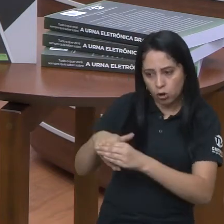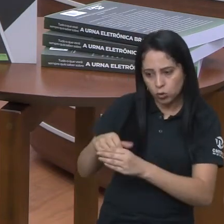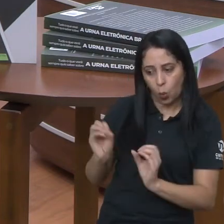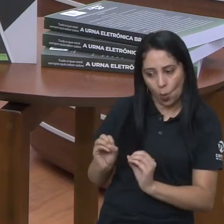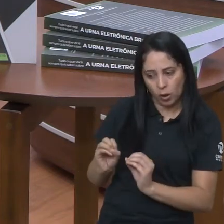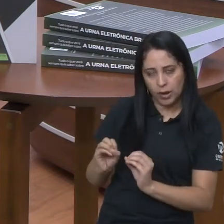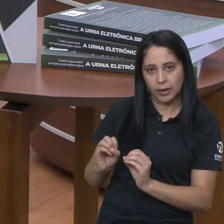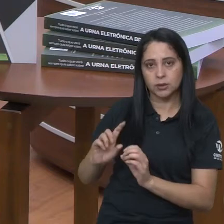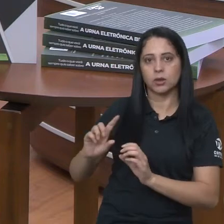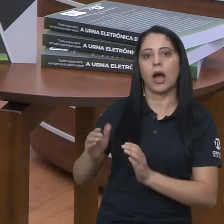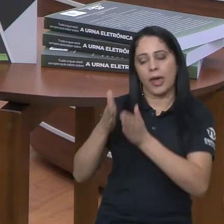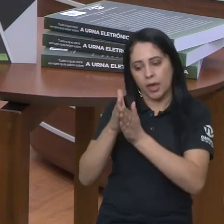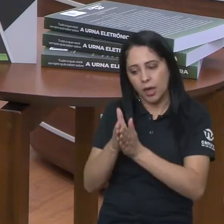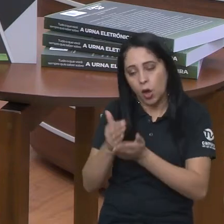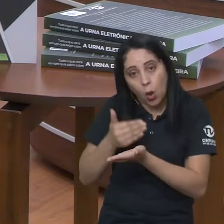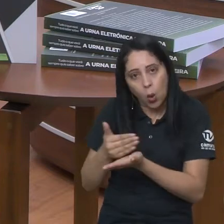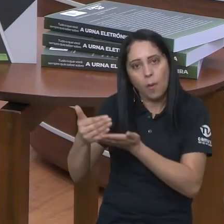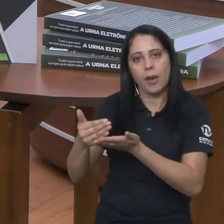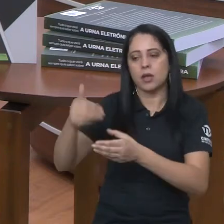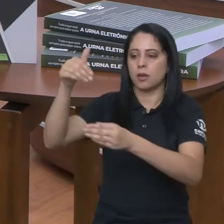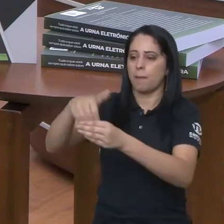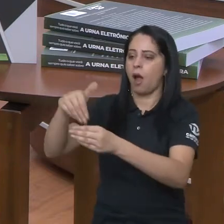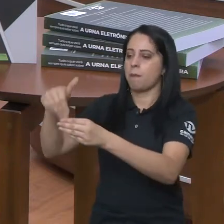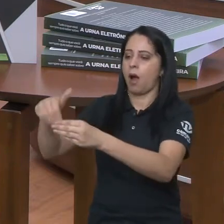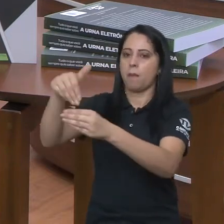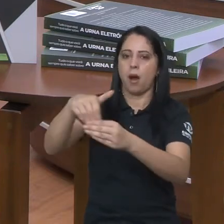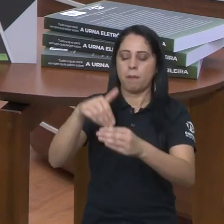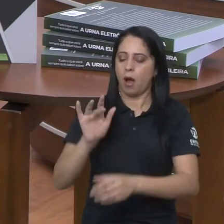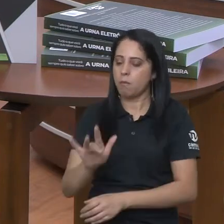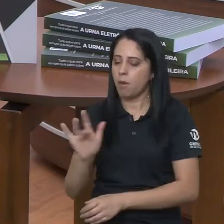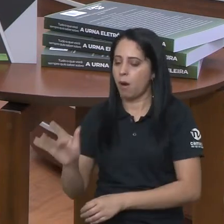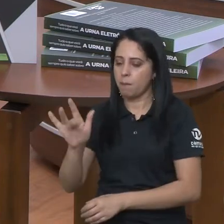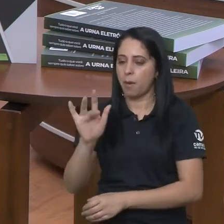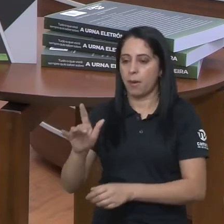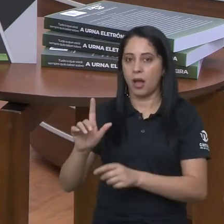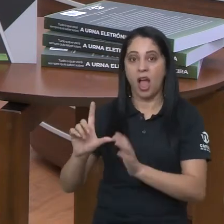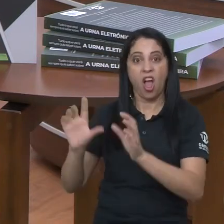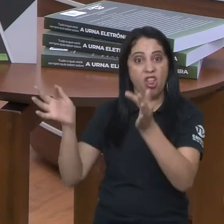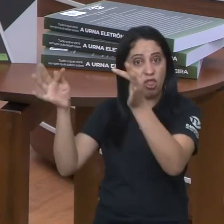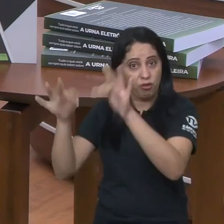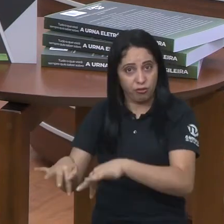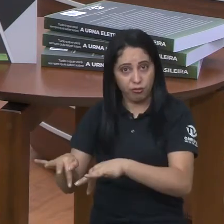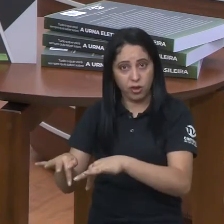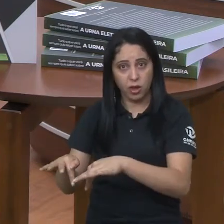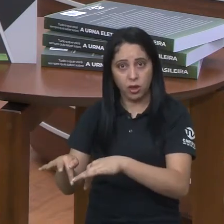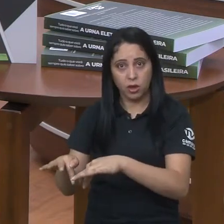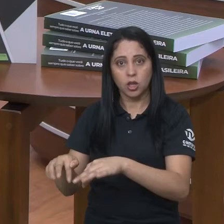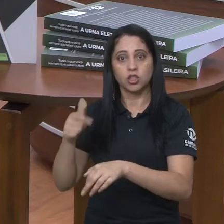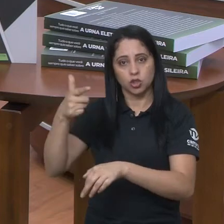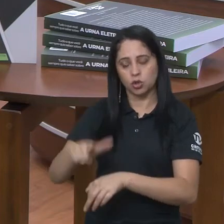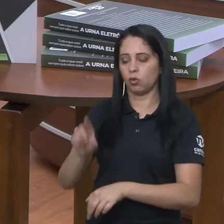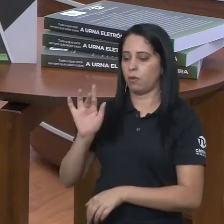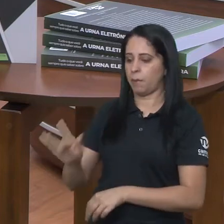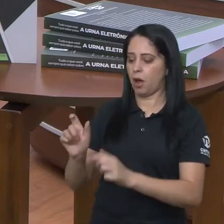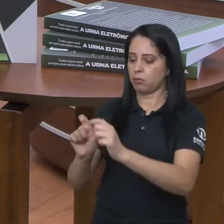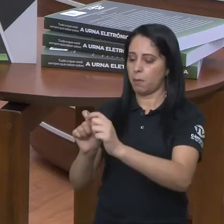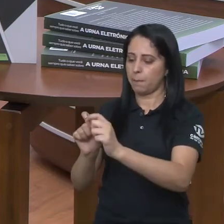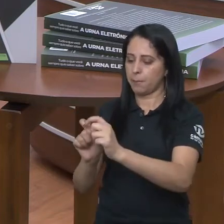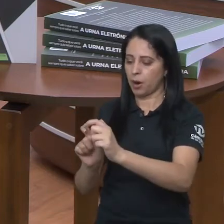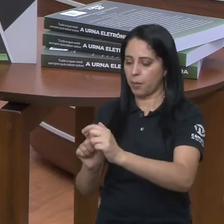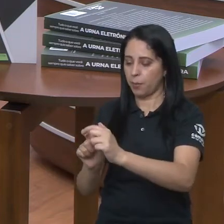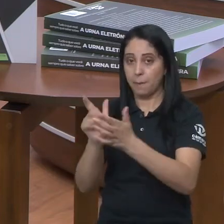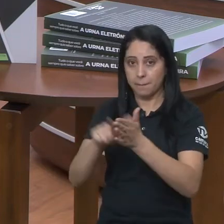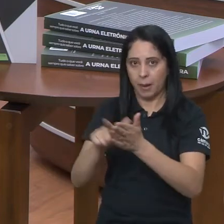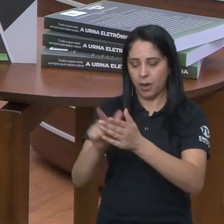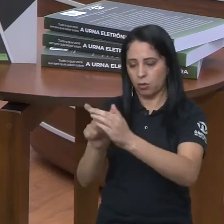mostra que não tem nenhum voto ali naquela urna. No final da eleição, a própria urna eletrônica faz a apuração dos votos. Ela